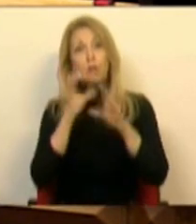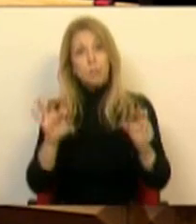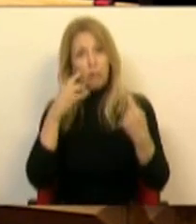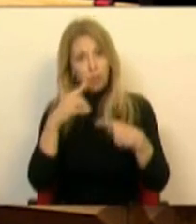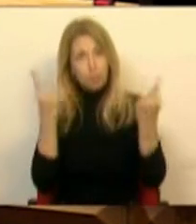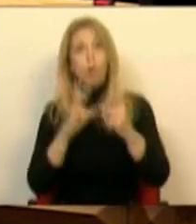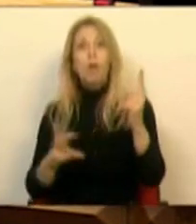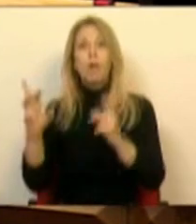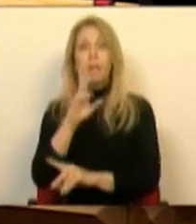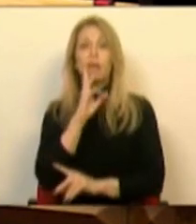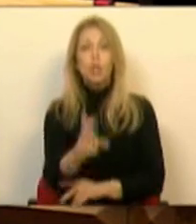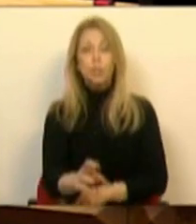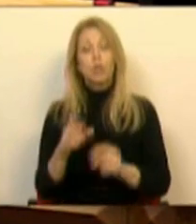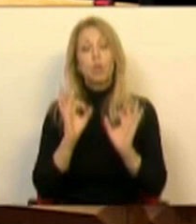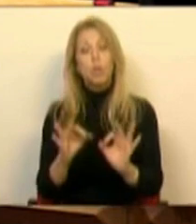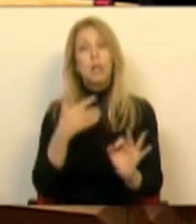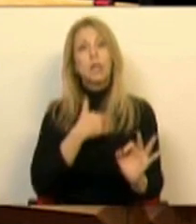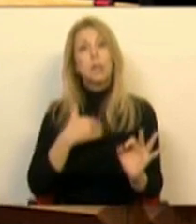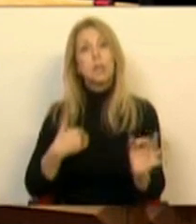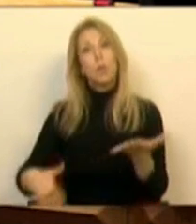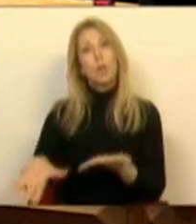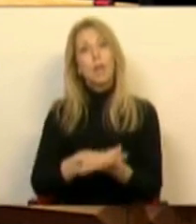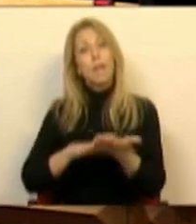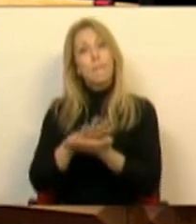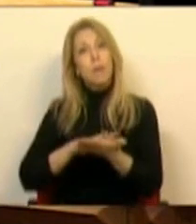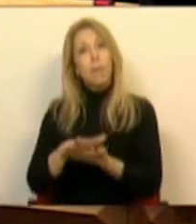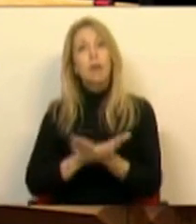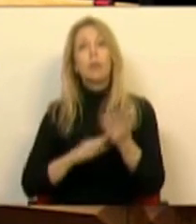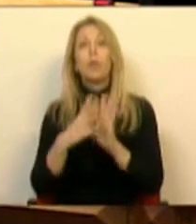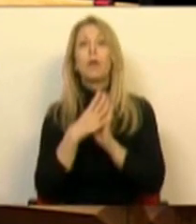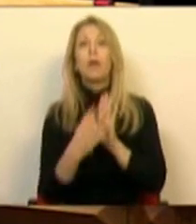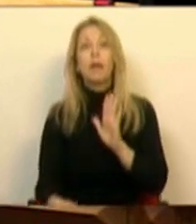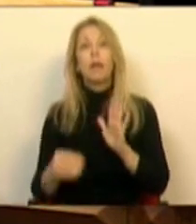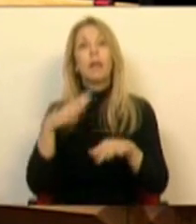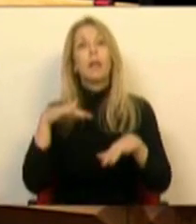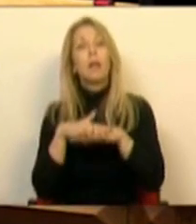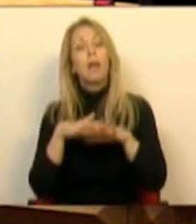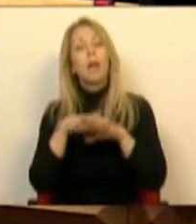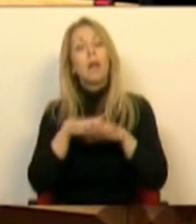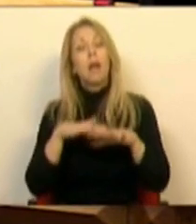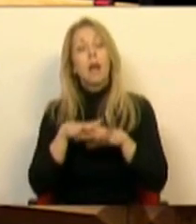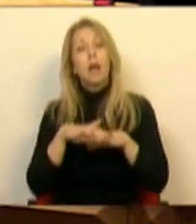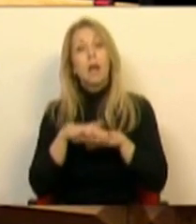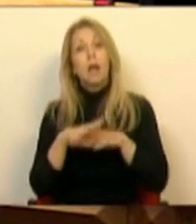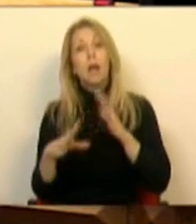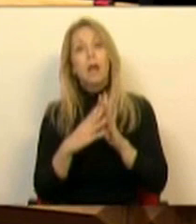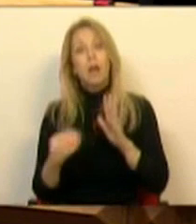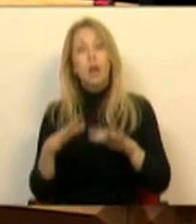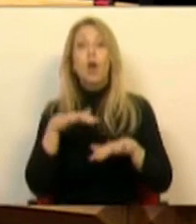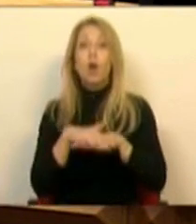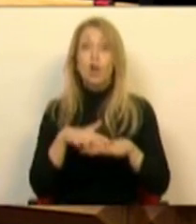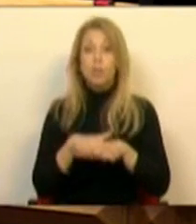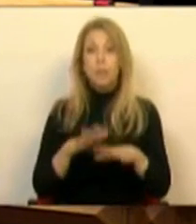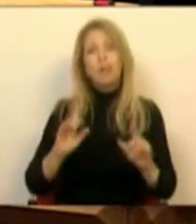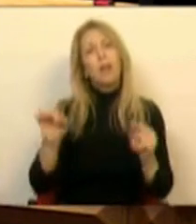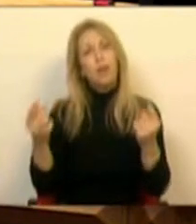do aumento das respostas de cuidados de saúde primários, da revisão da rede de referenciação hospitalar, entre muitos outros. Ou seja,